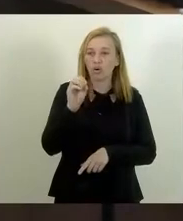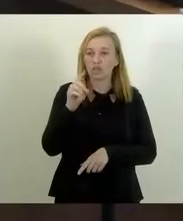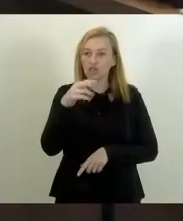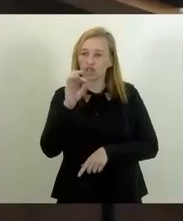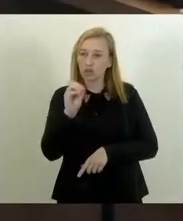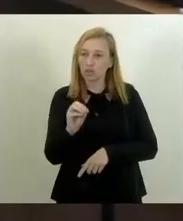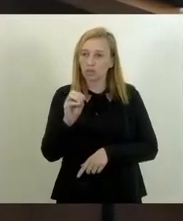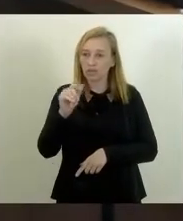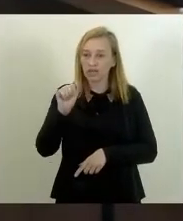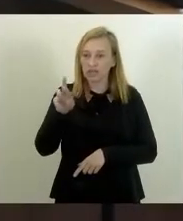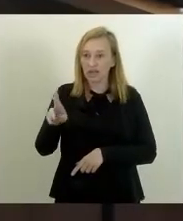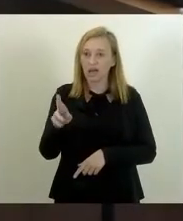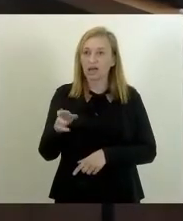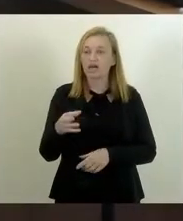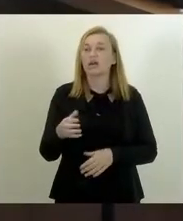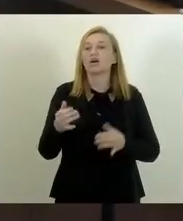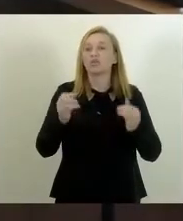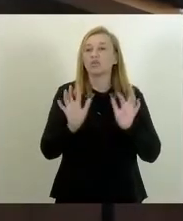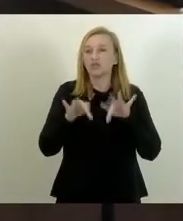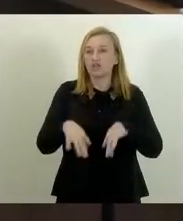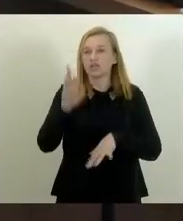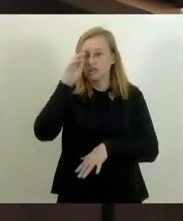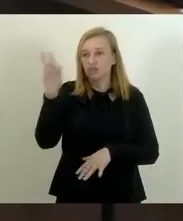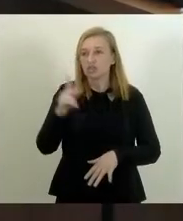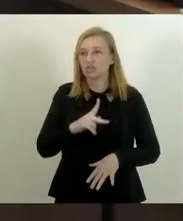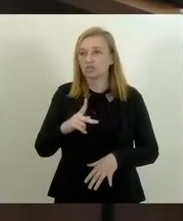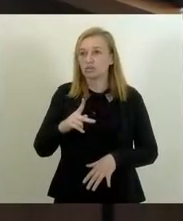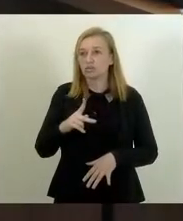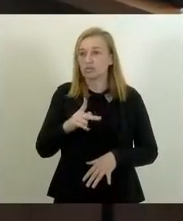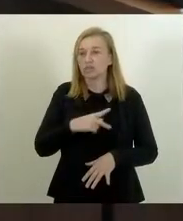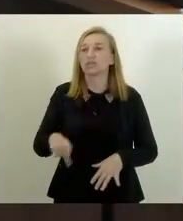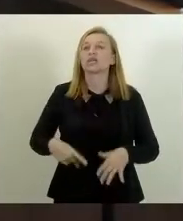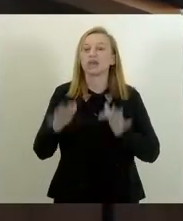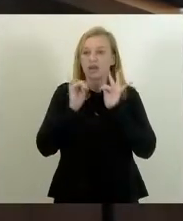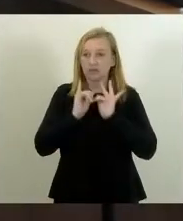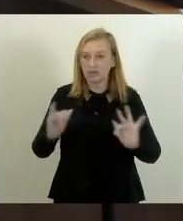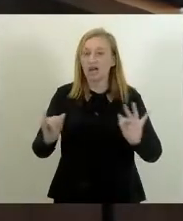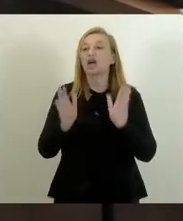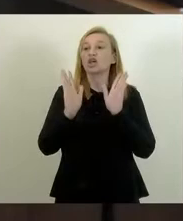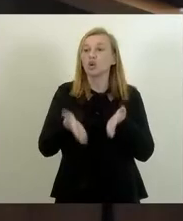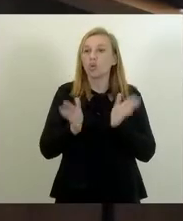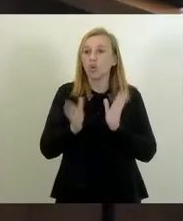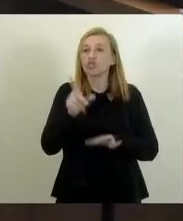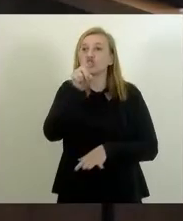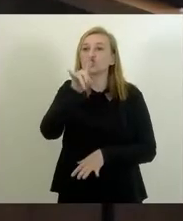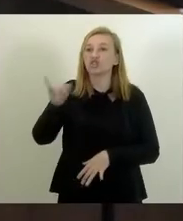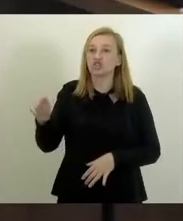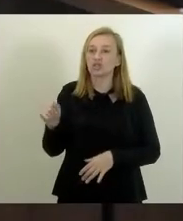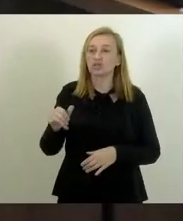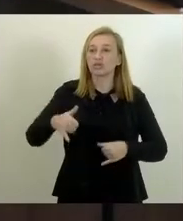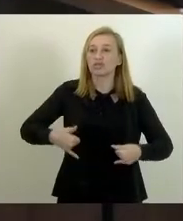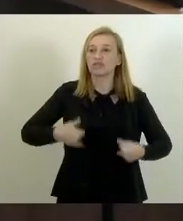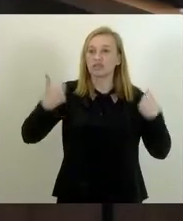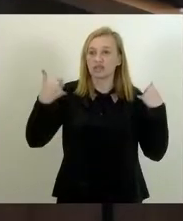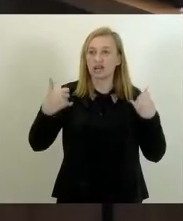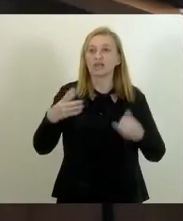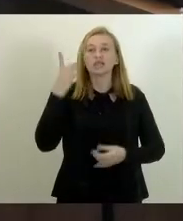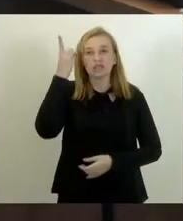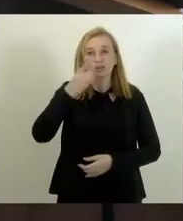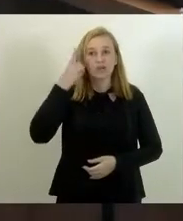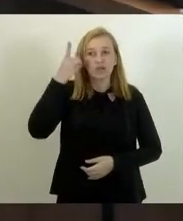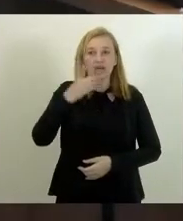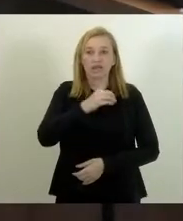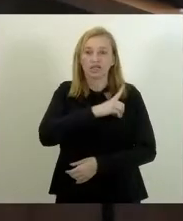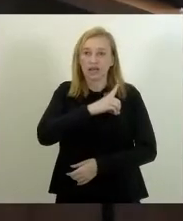presidente, queria aqui dar um informe a todos os deputados e deputadas que hoje, dia do aniversário do deputado